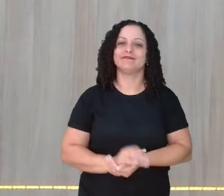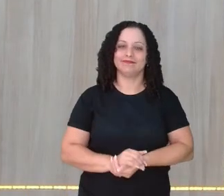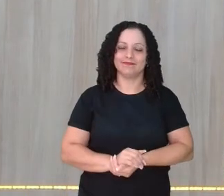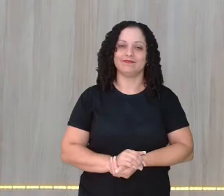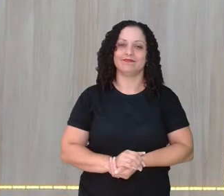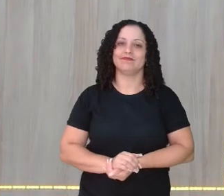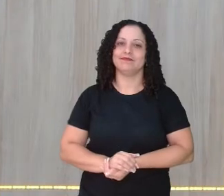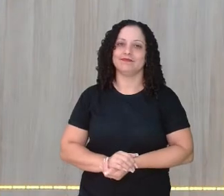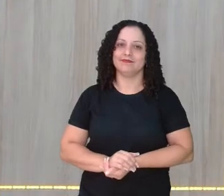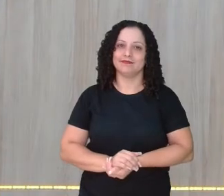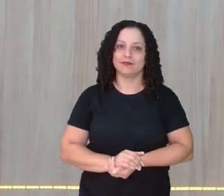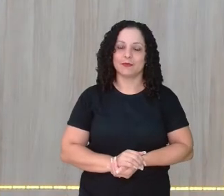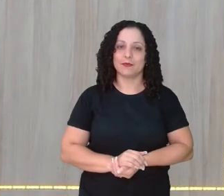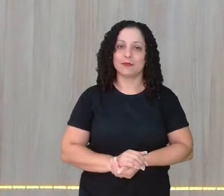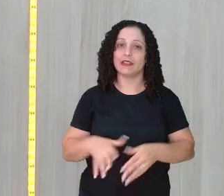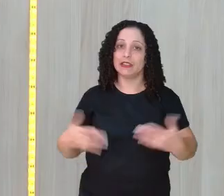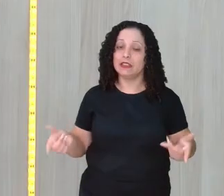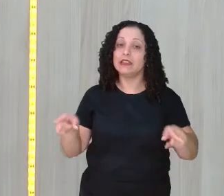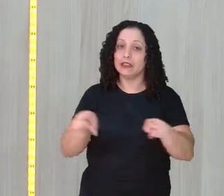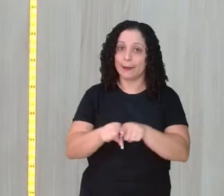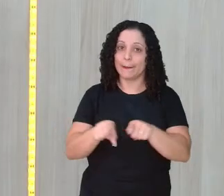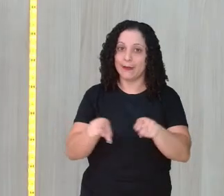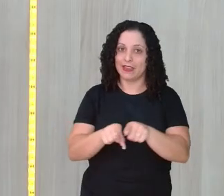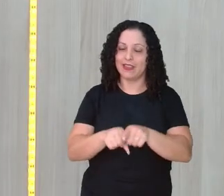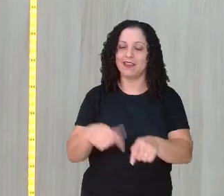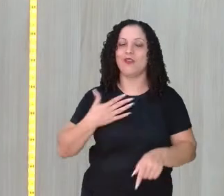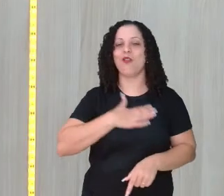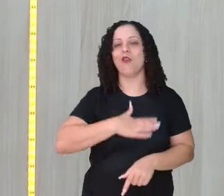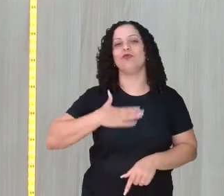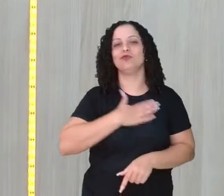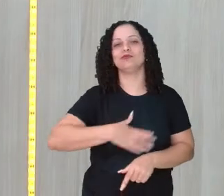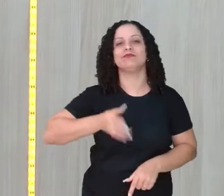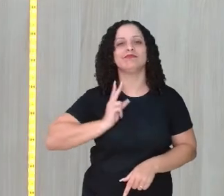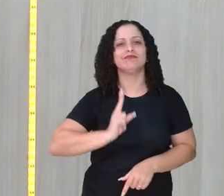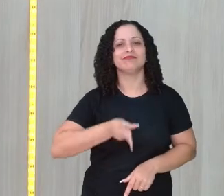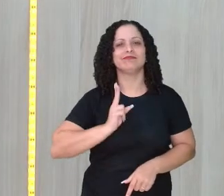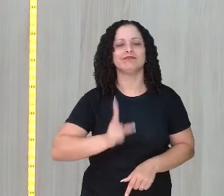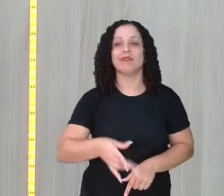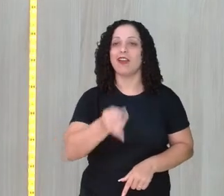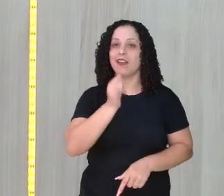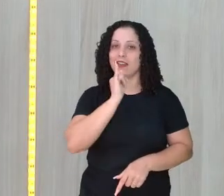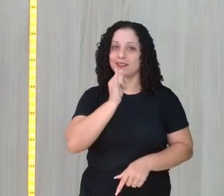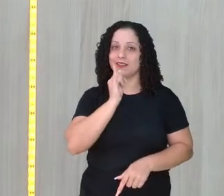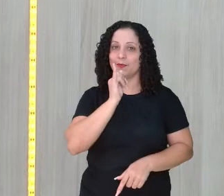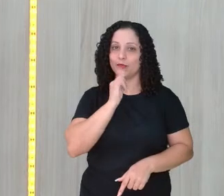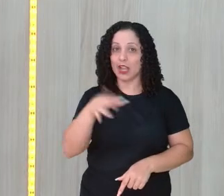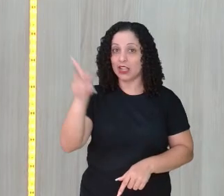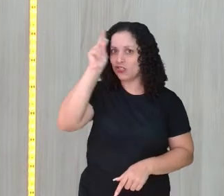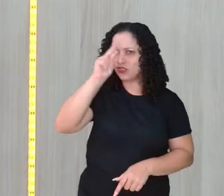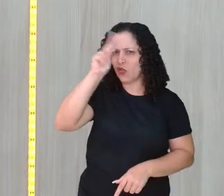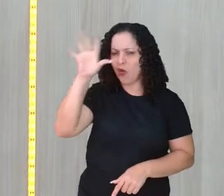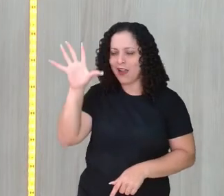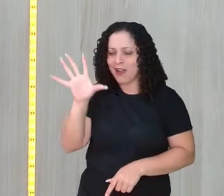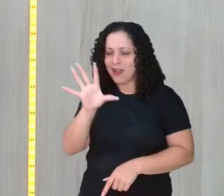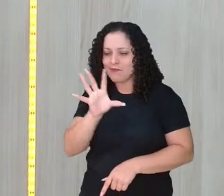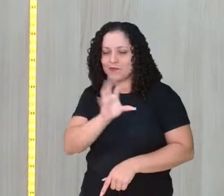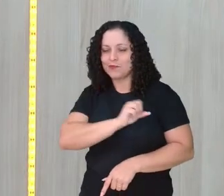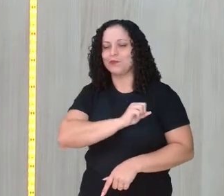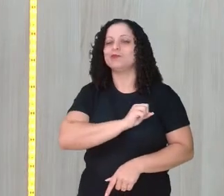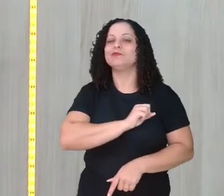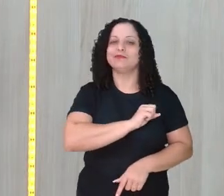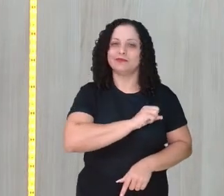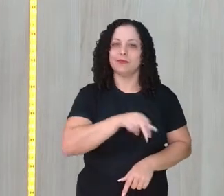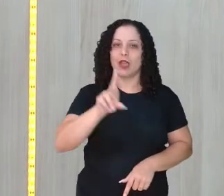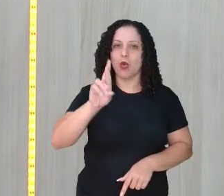professora? Isso. Professora Carla, inclusive, eu gosto de sempre usar o exemplo do romance. O romance, ele é